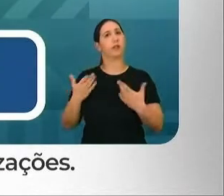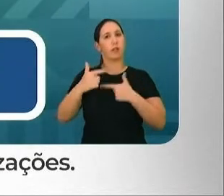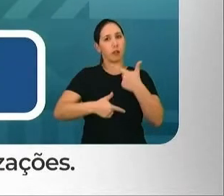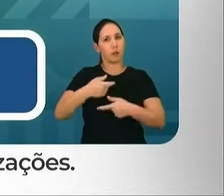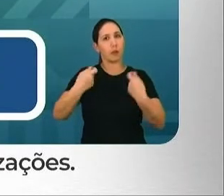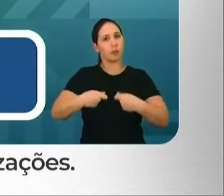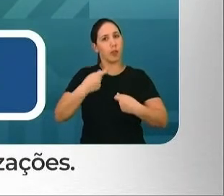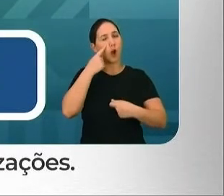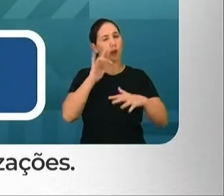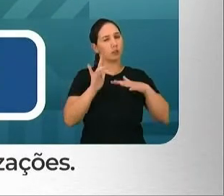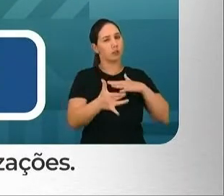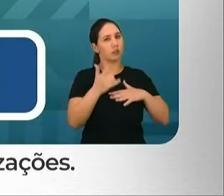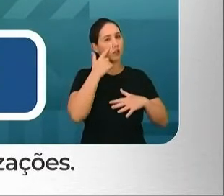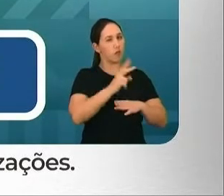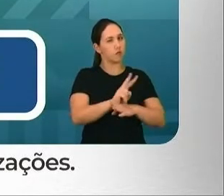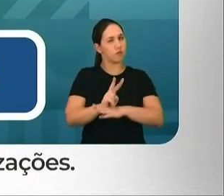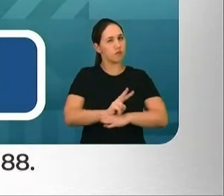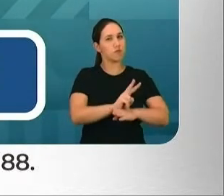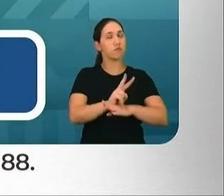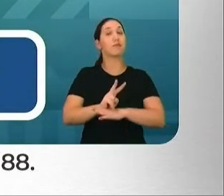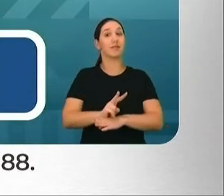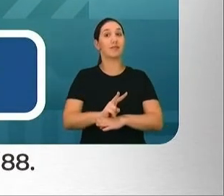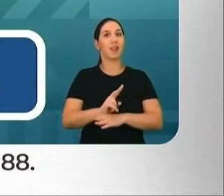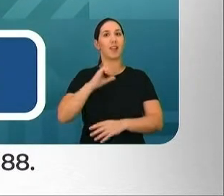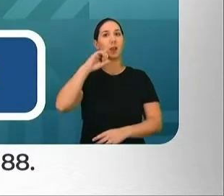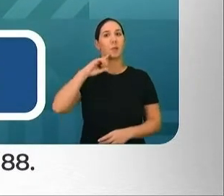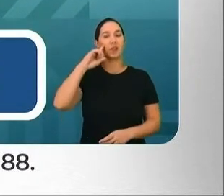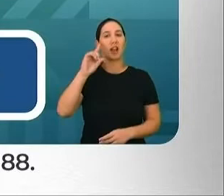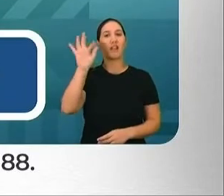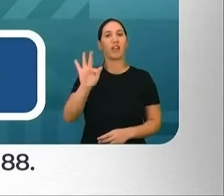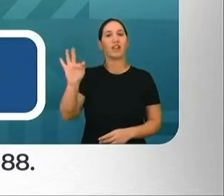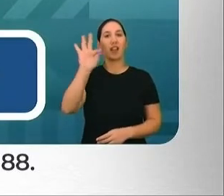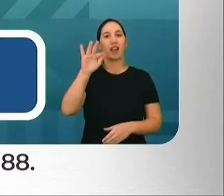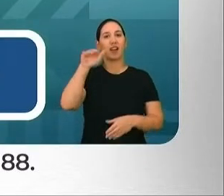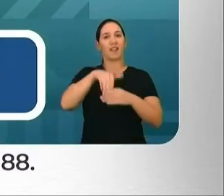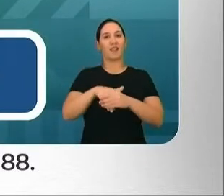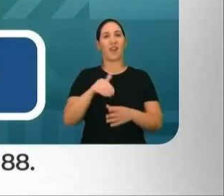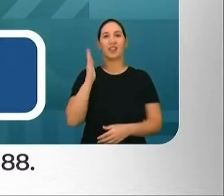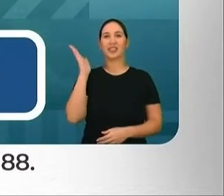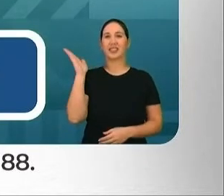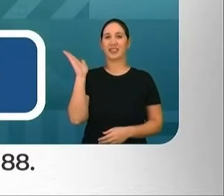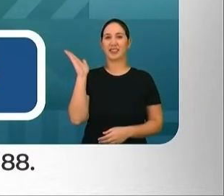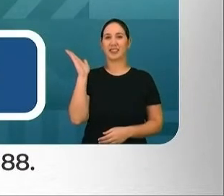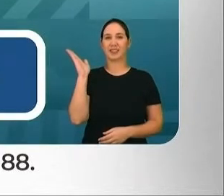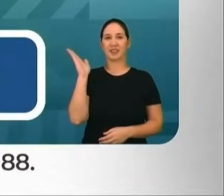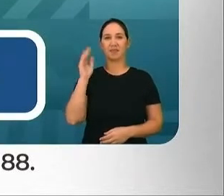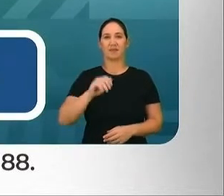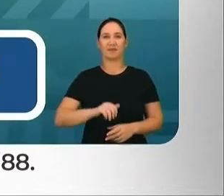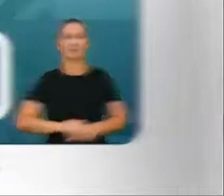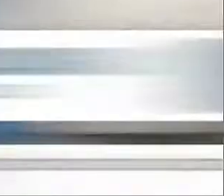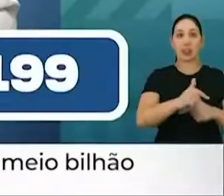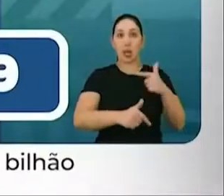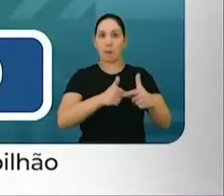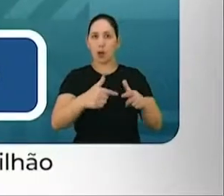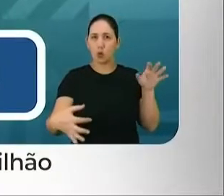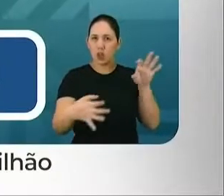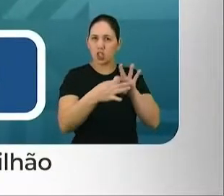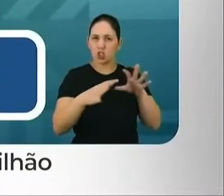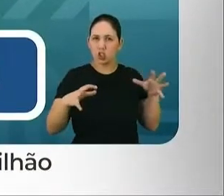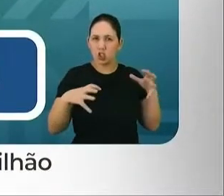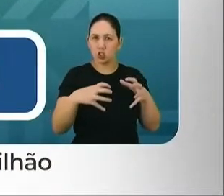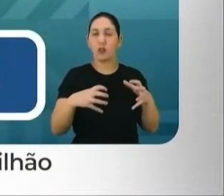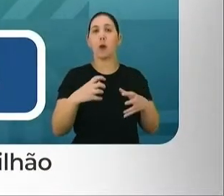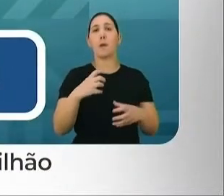redes sociais e veja as minhas fiscalizações. Para deputado federal, vote Lucas Sanches, 1188. Com o